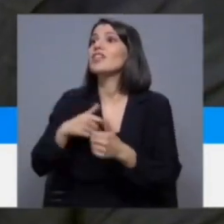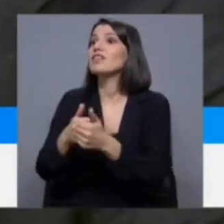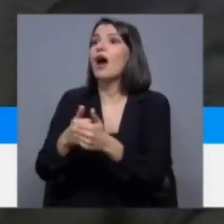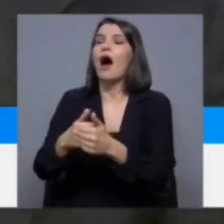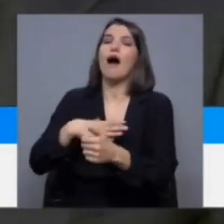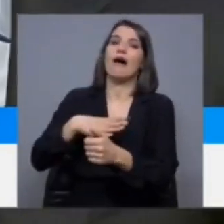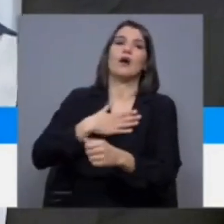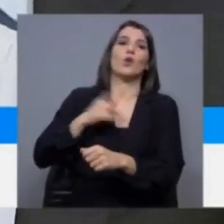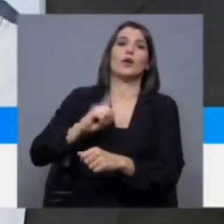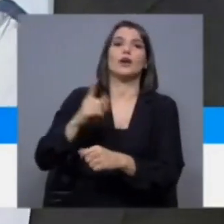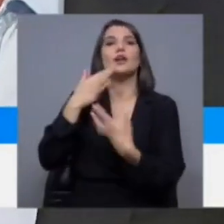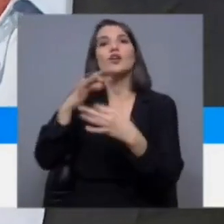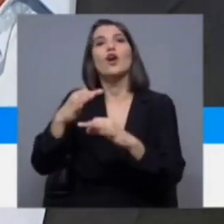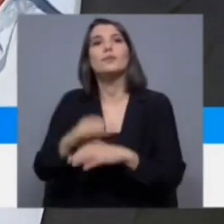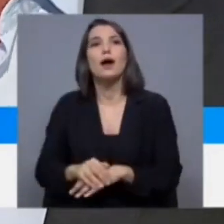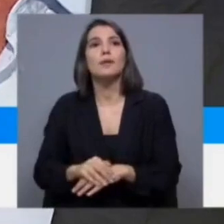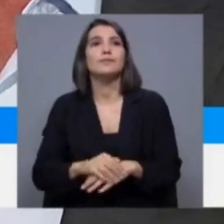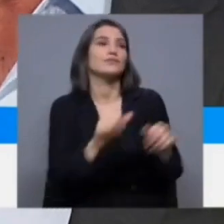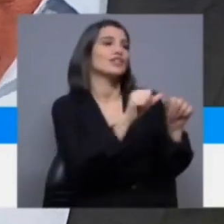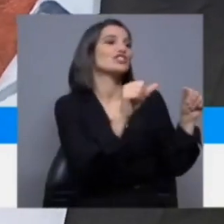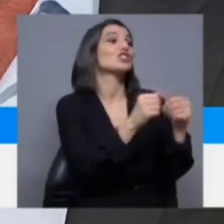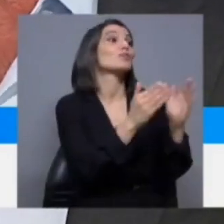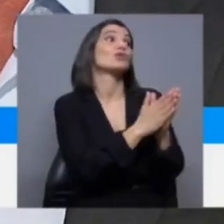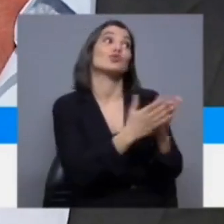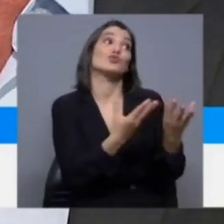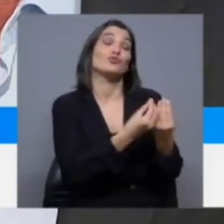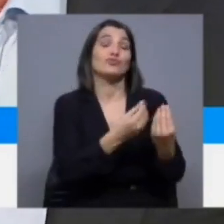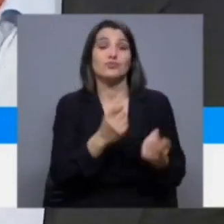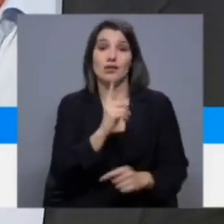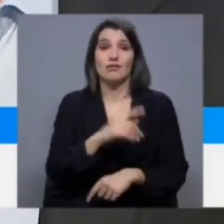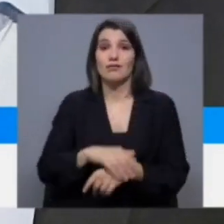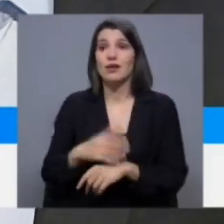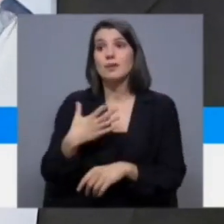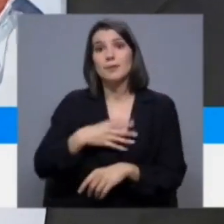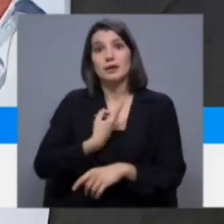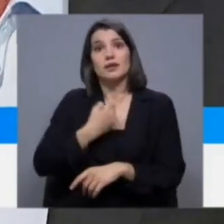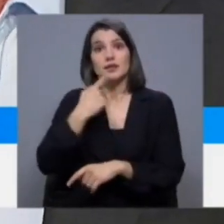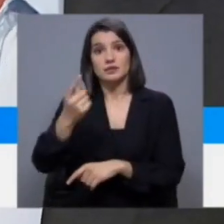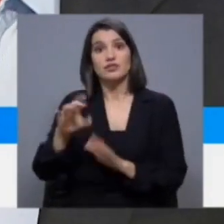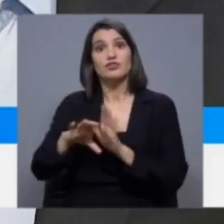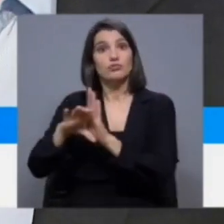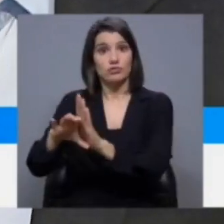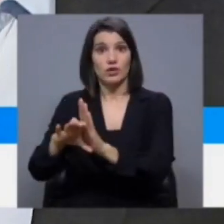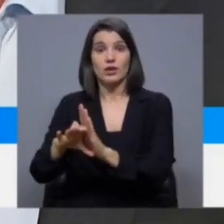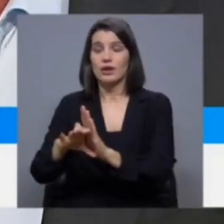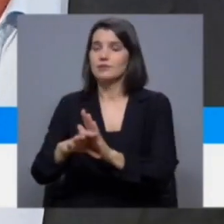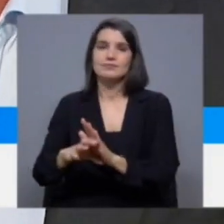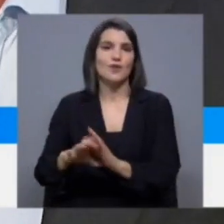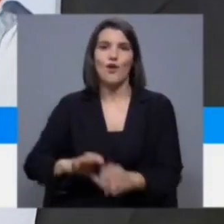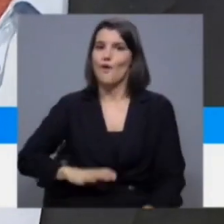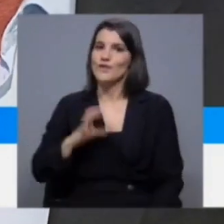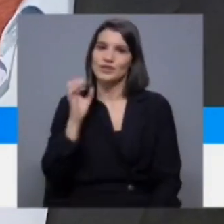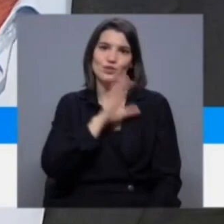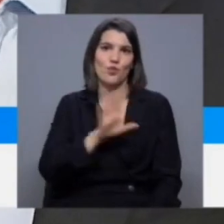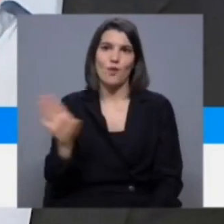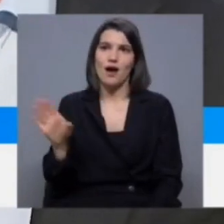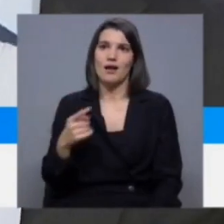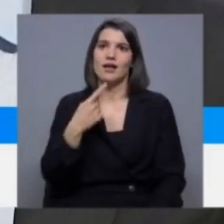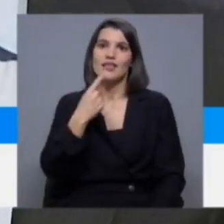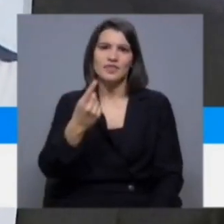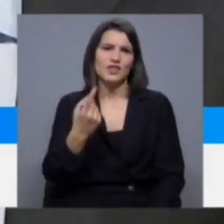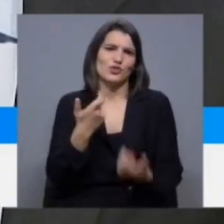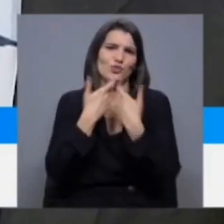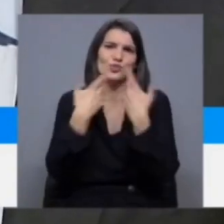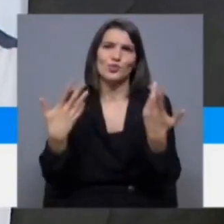normal que ninguém Isso é normal sair uma mulher é um filme é uma palavra que eu tenho dizer aqui o chega não é confiável de estudo e o seu